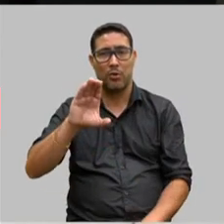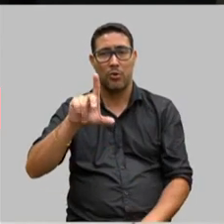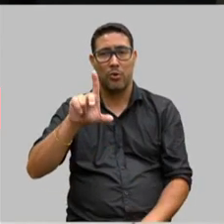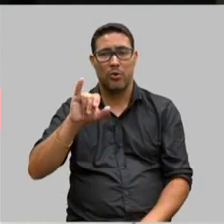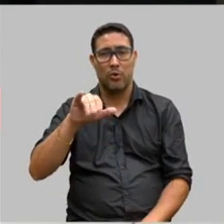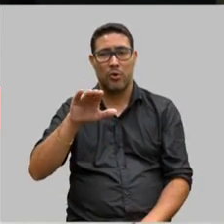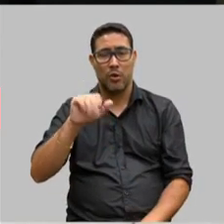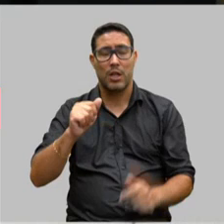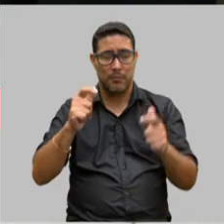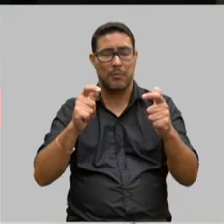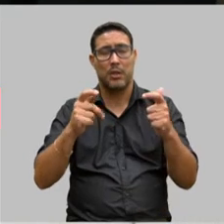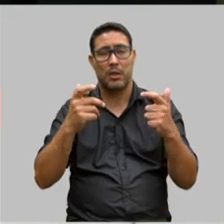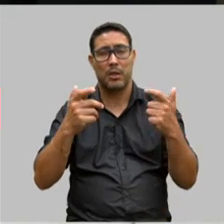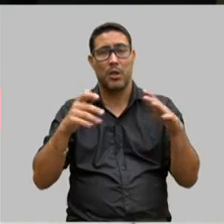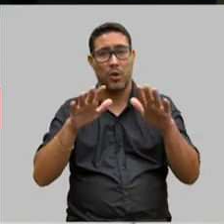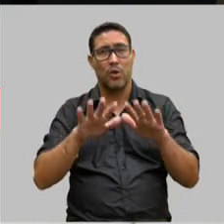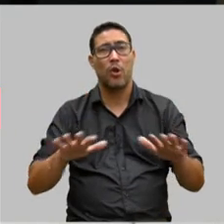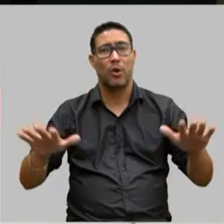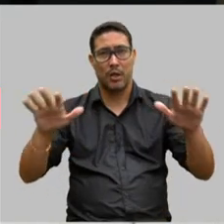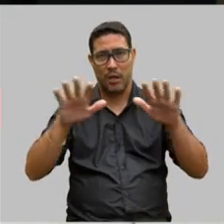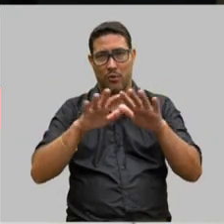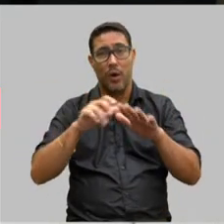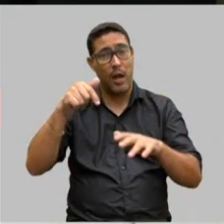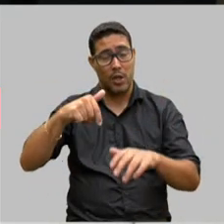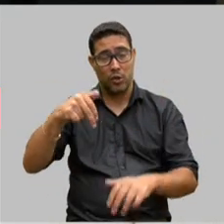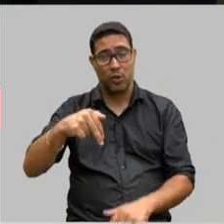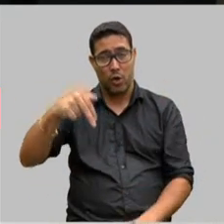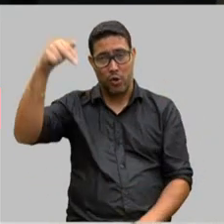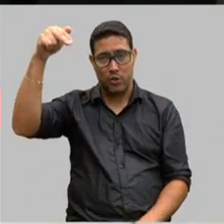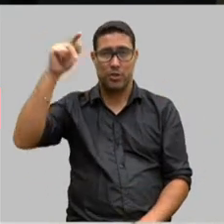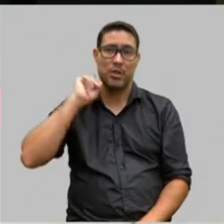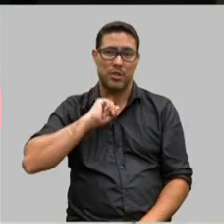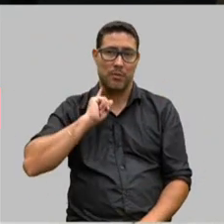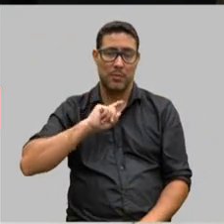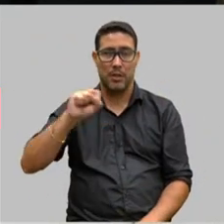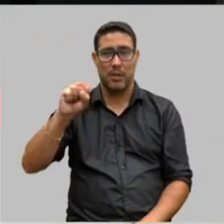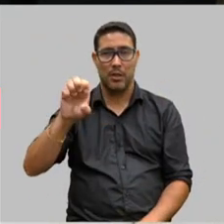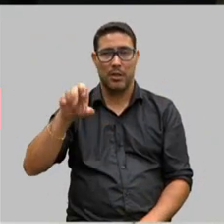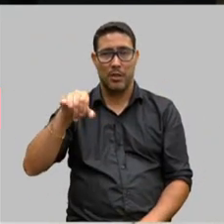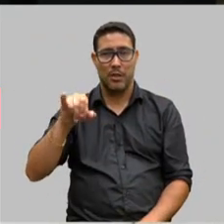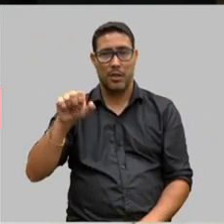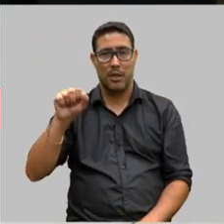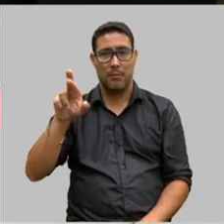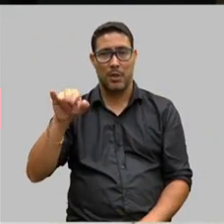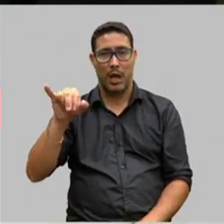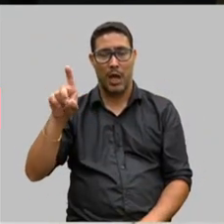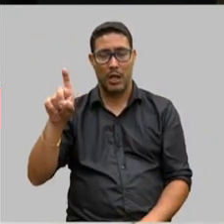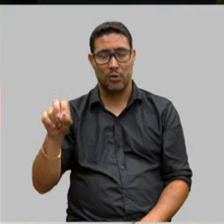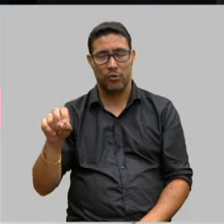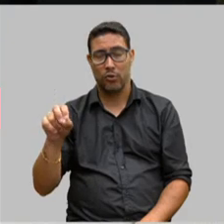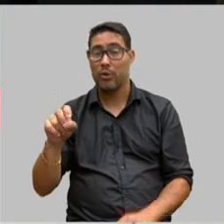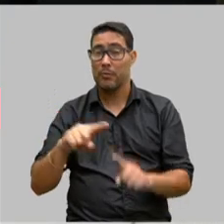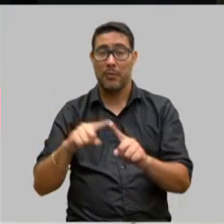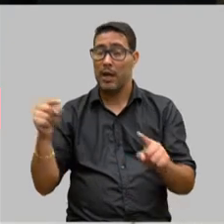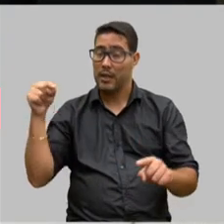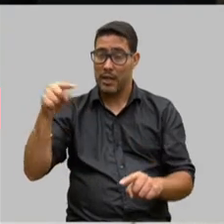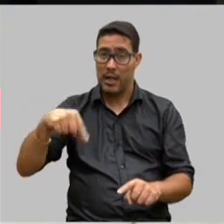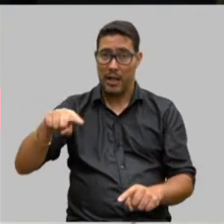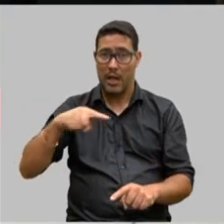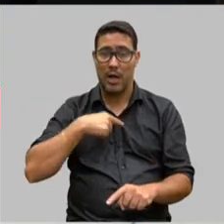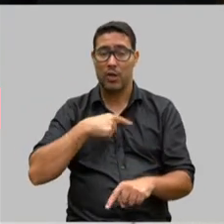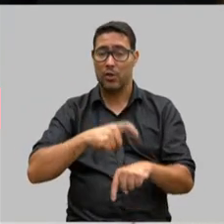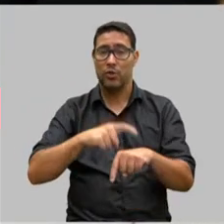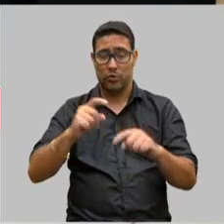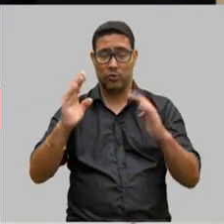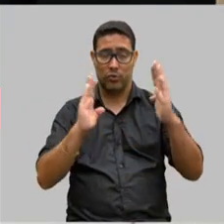Minas Gerais, ele tem clima semiárido. Mas, se vocês olharem o inverno, esse mapa, ele